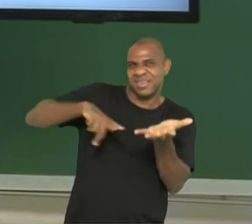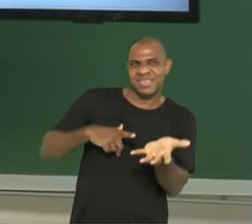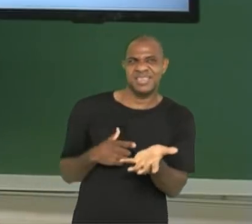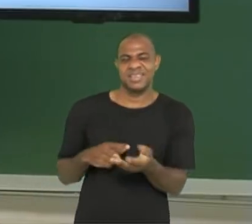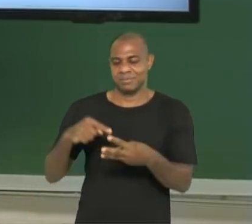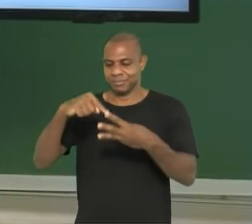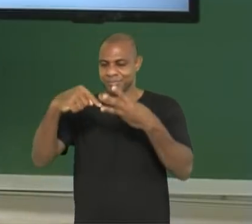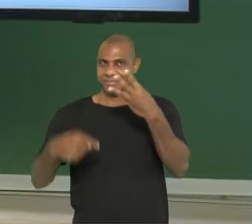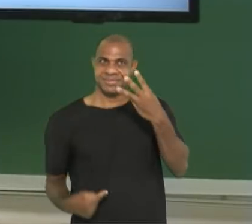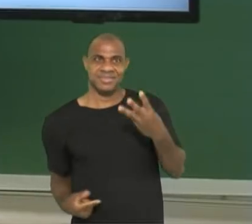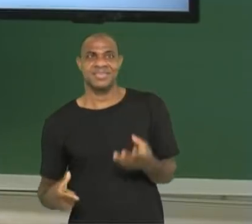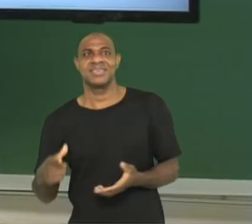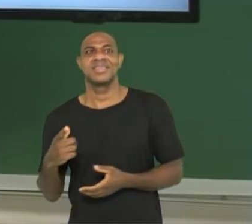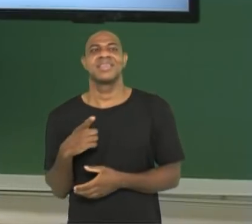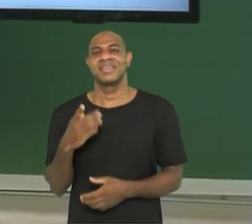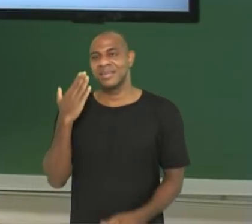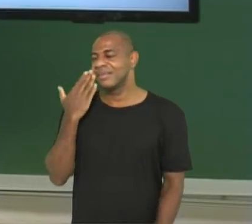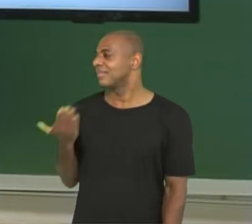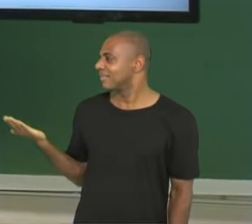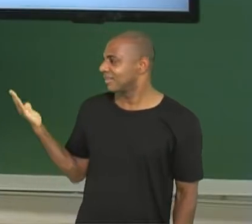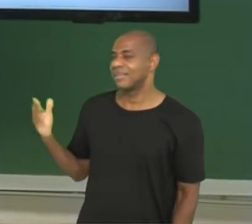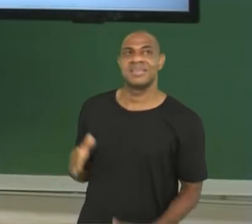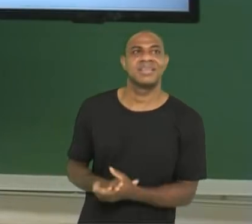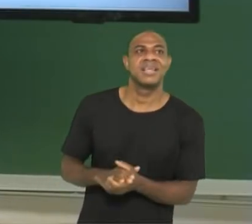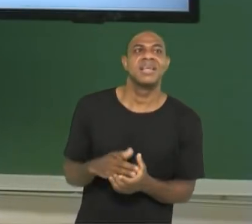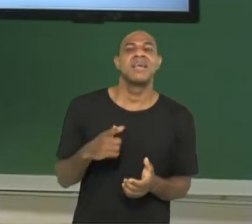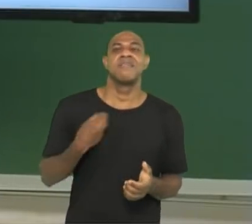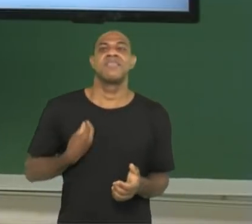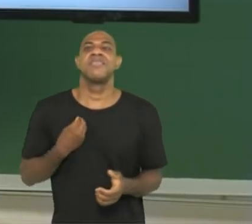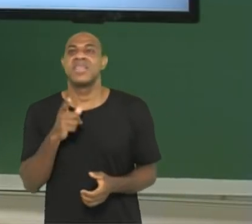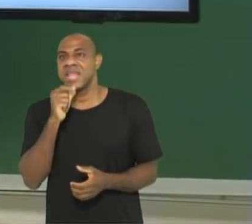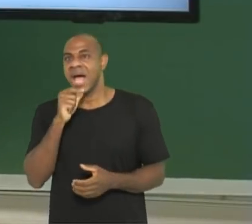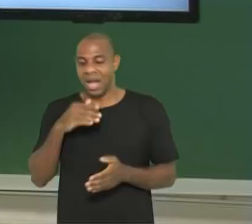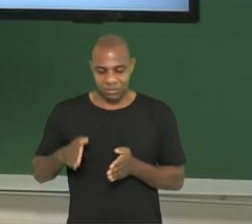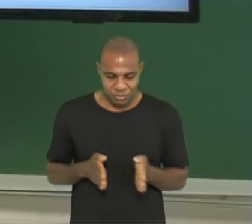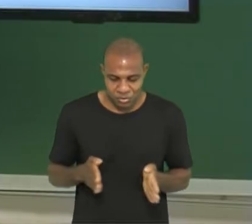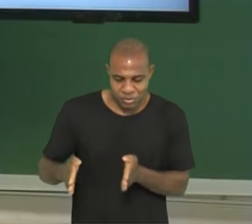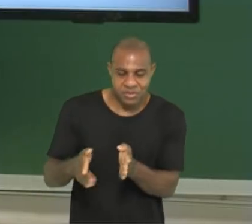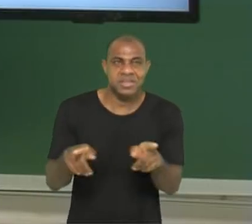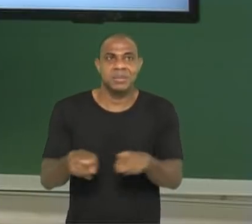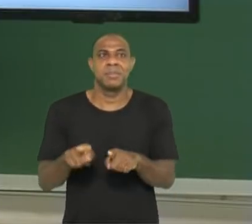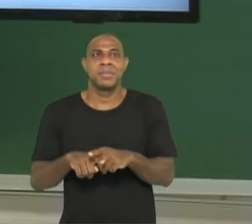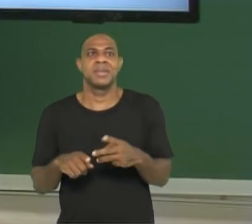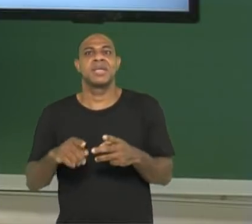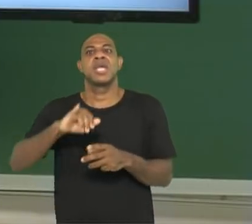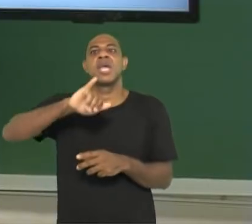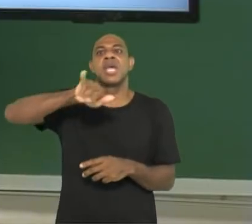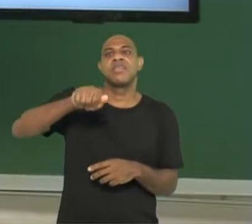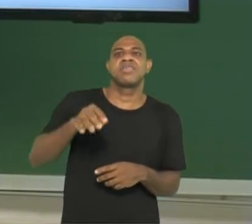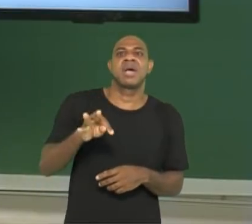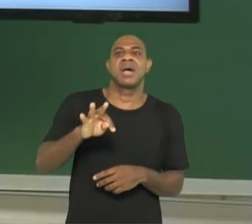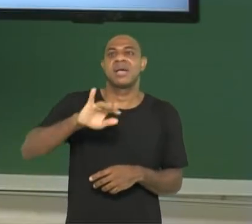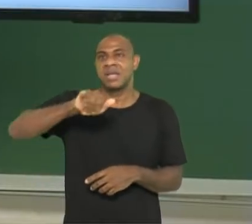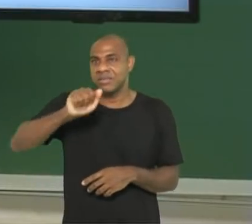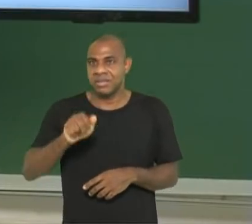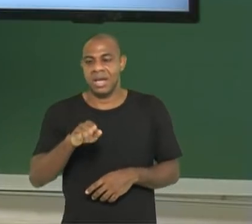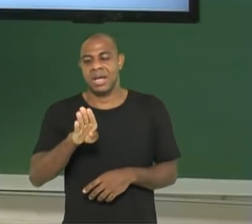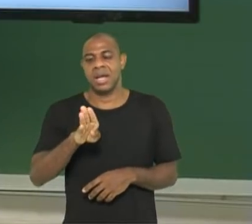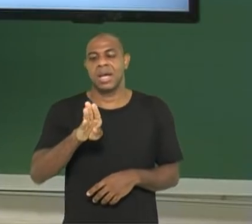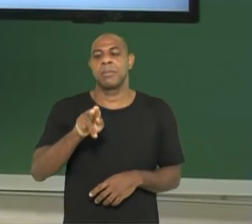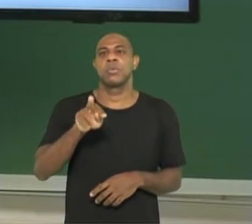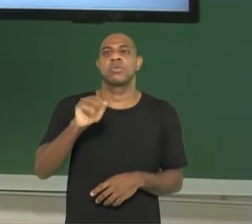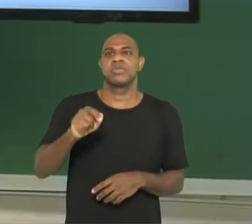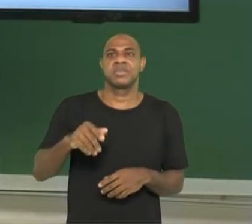marinhas ou de água doce. O jabuti, ele vai ser terrestre. E o cágado, ele vai viver só na água